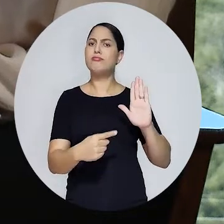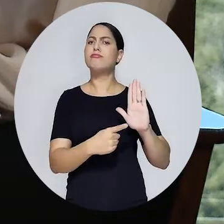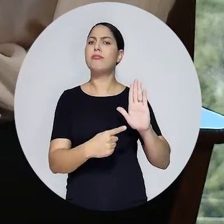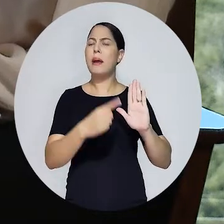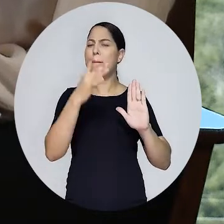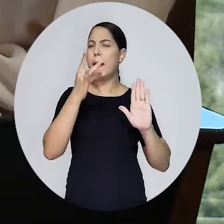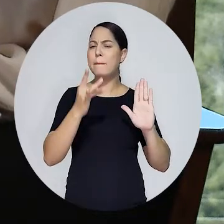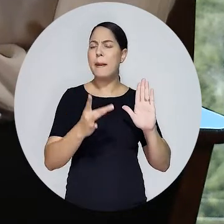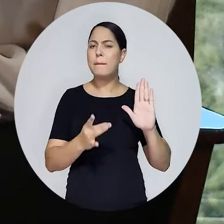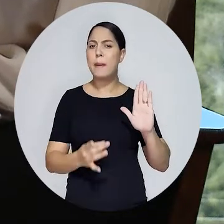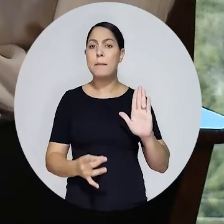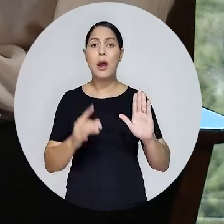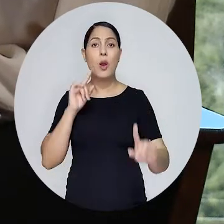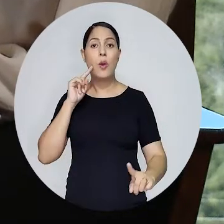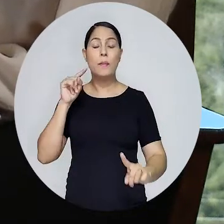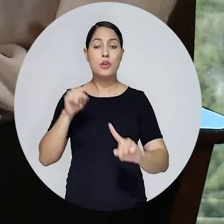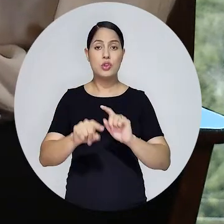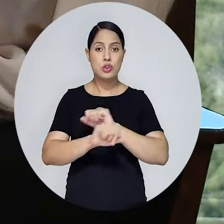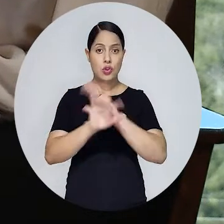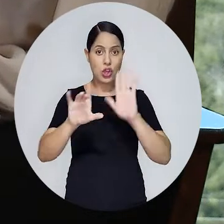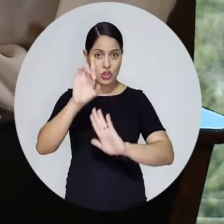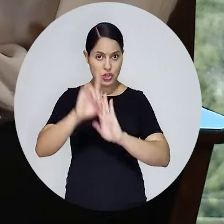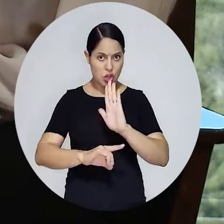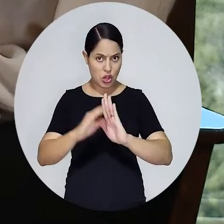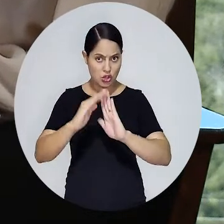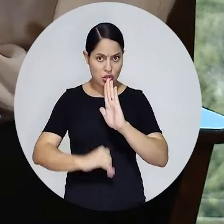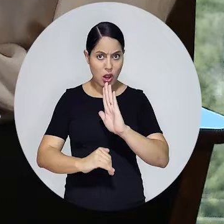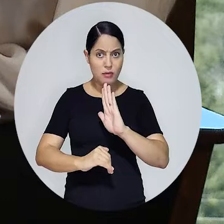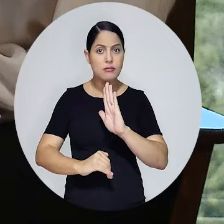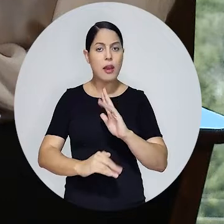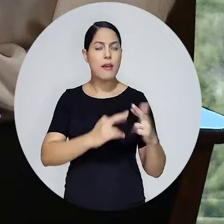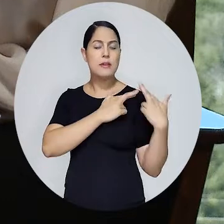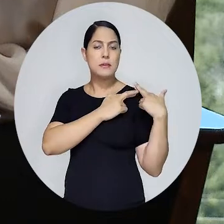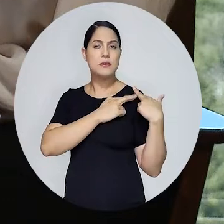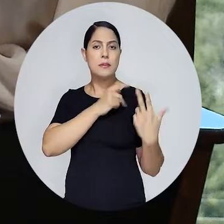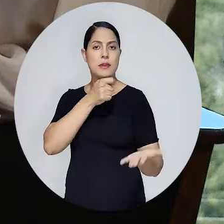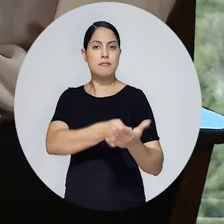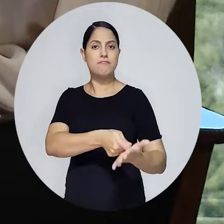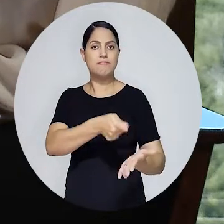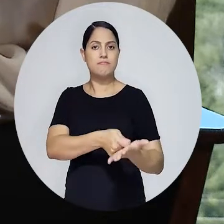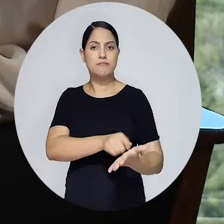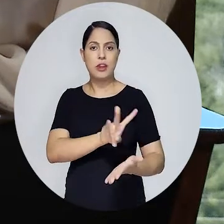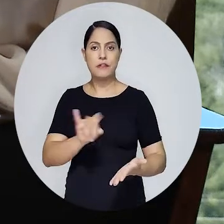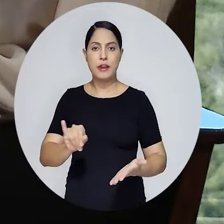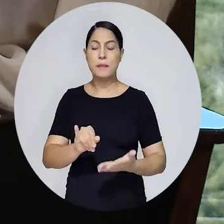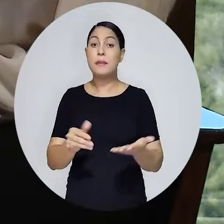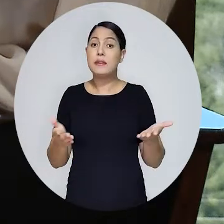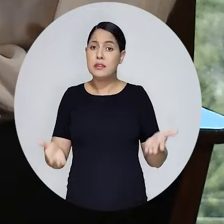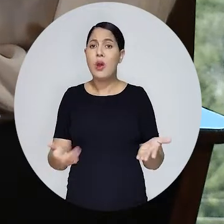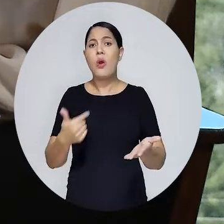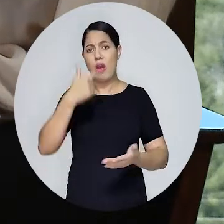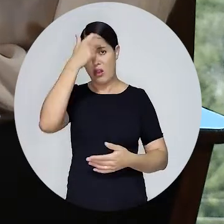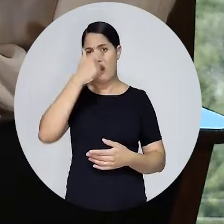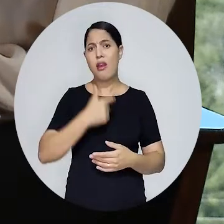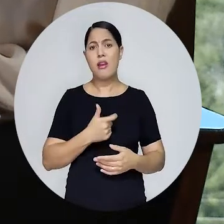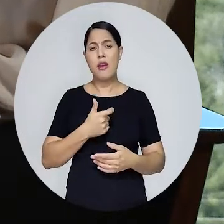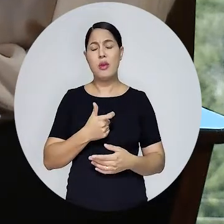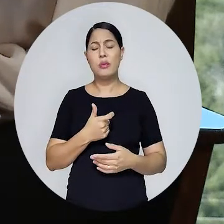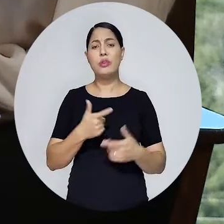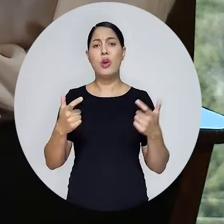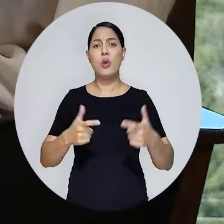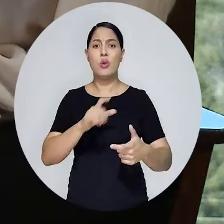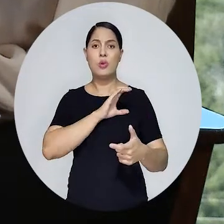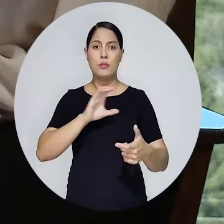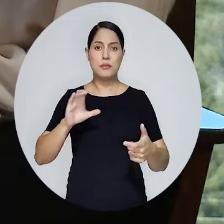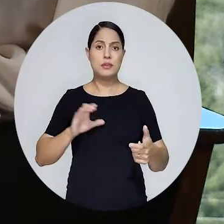aquele autoridade que violar a prerrogativa terá essa responsabilidade. E agora, uma questão super atual, que eu tenho